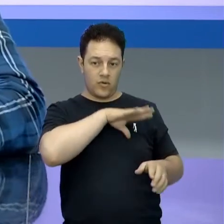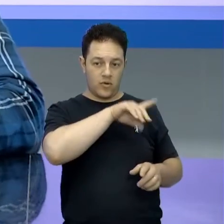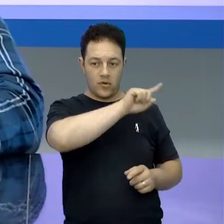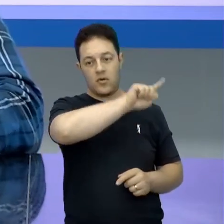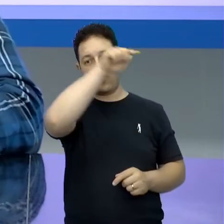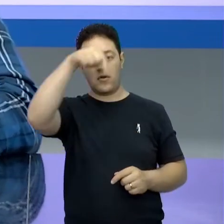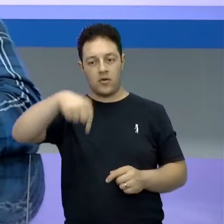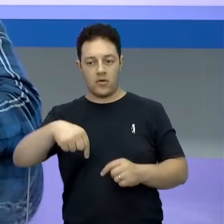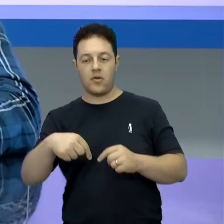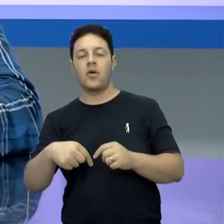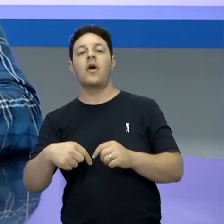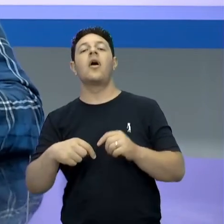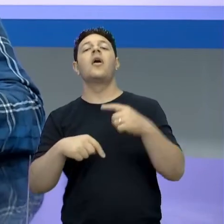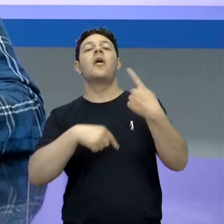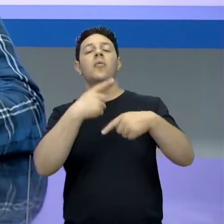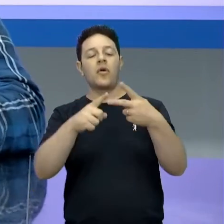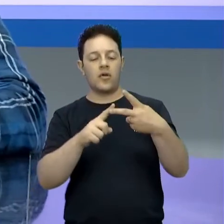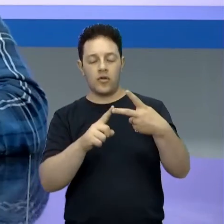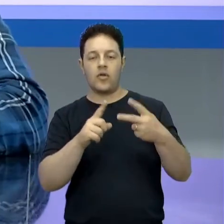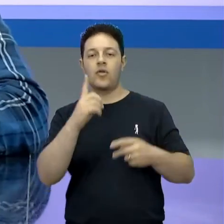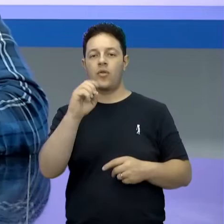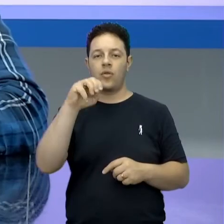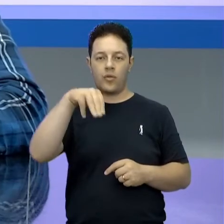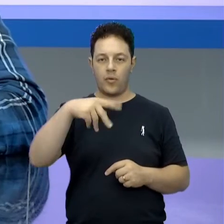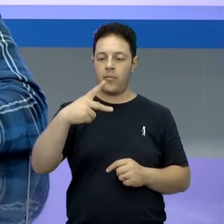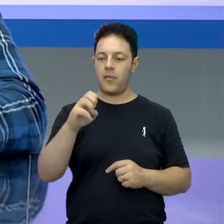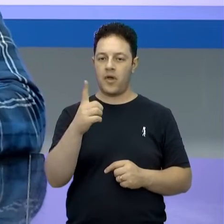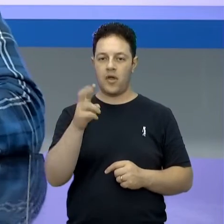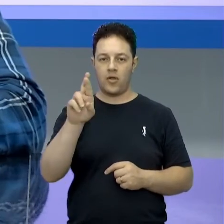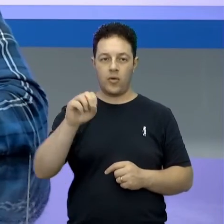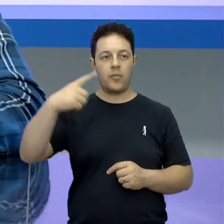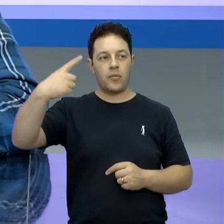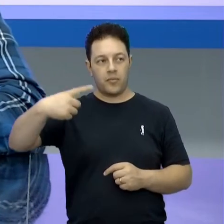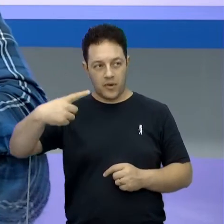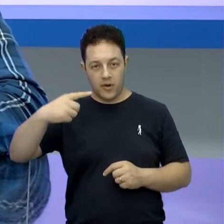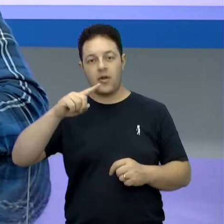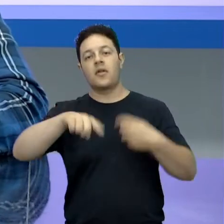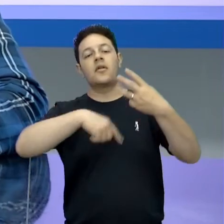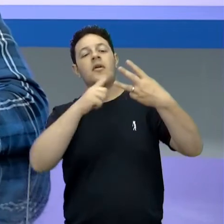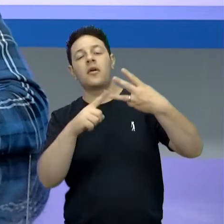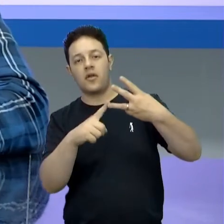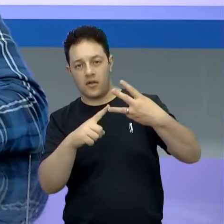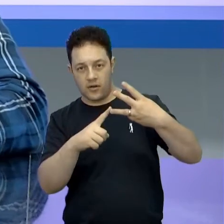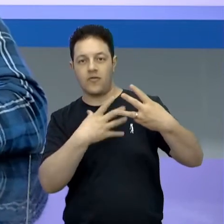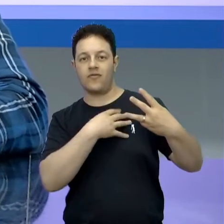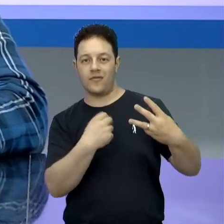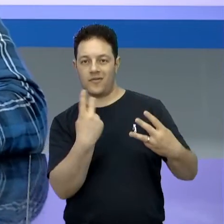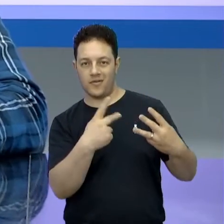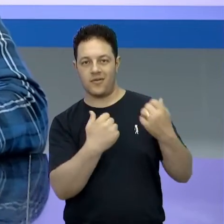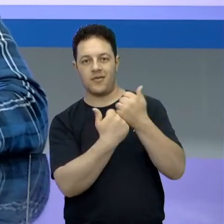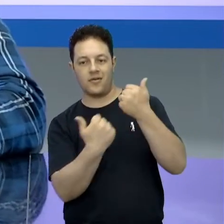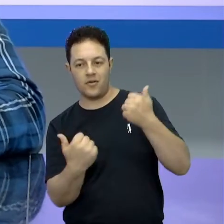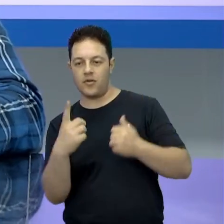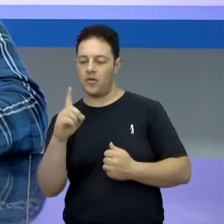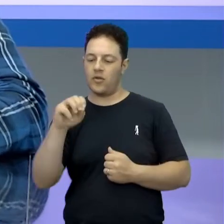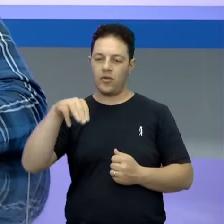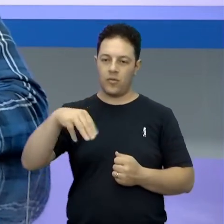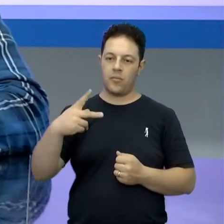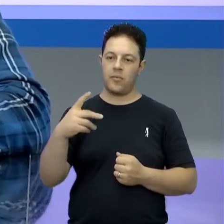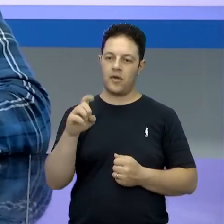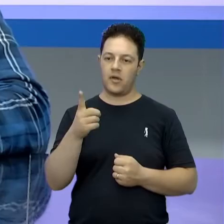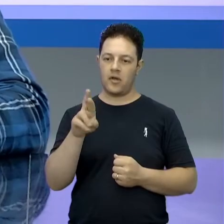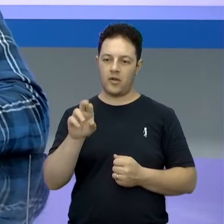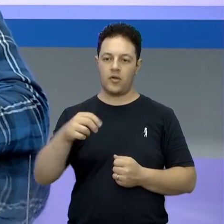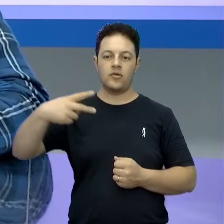o Dom Pedro I, que se torna o primeiro imperador do Brasil, e depois o filho de Dom Pedro I, o Dom Pedro